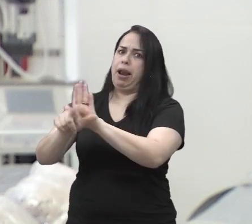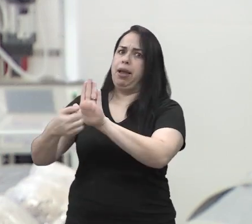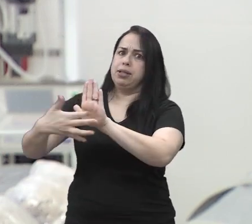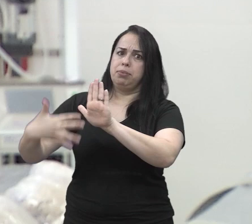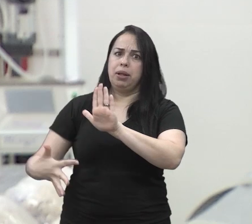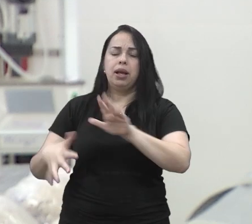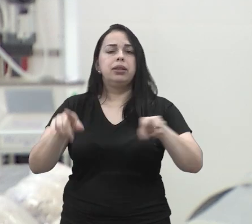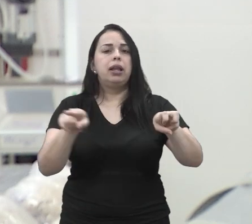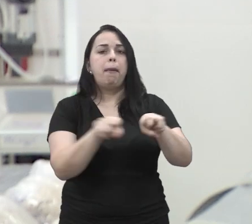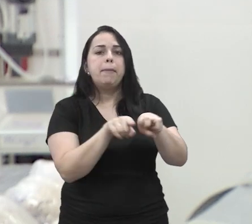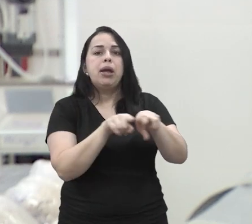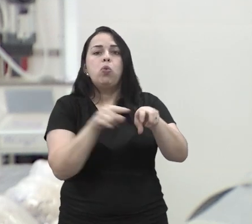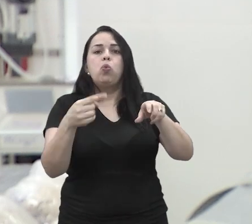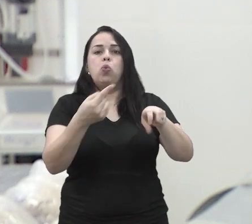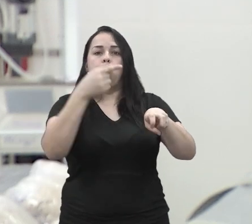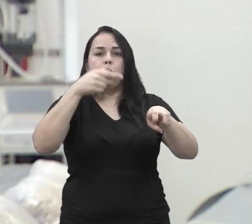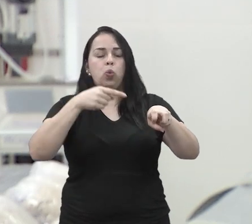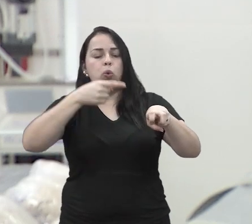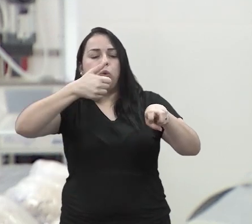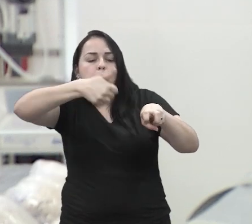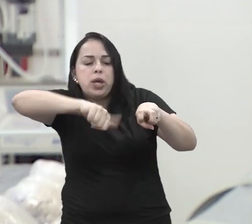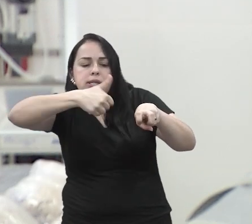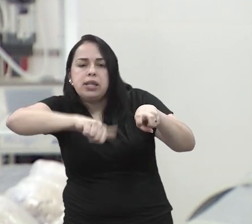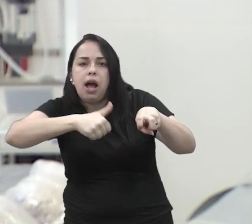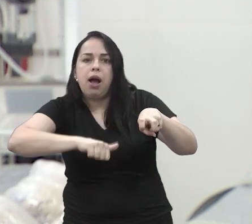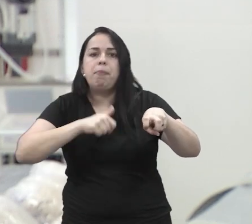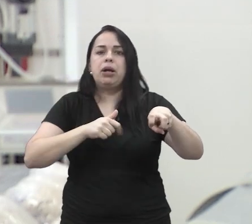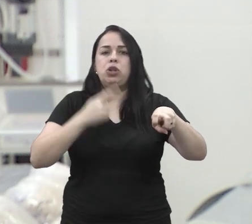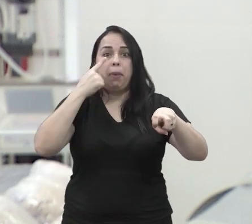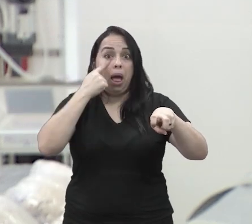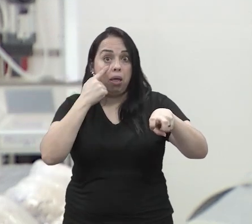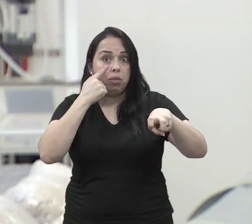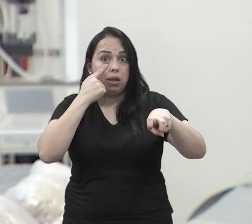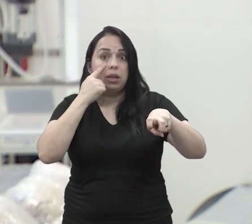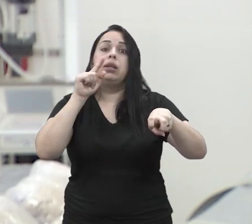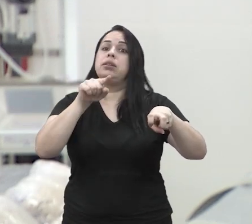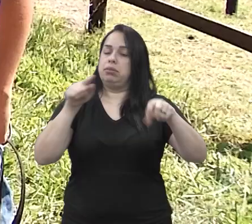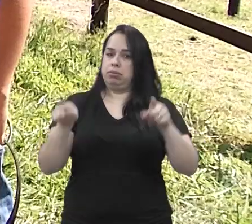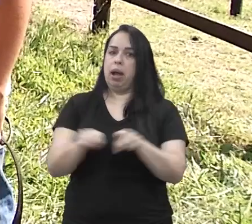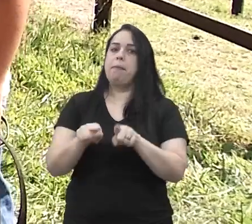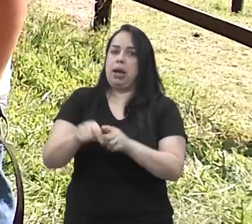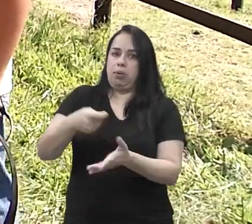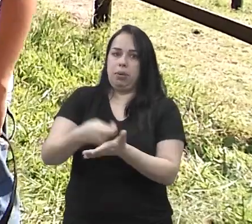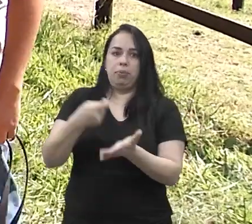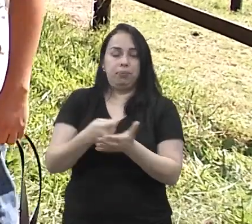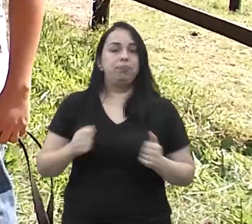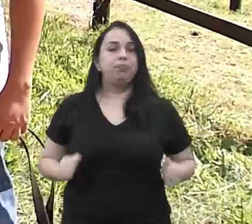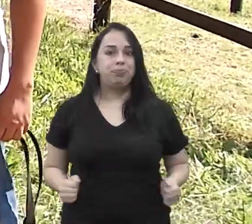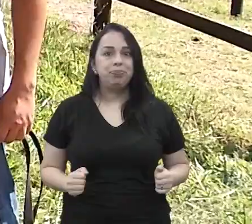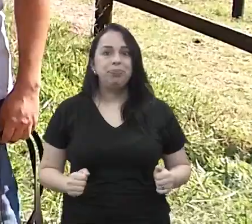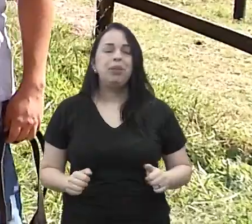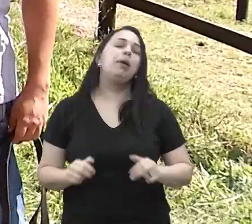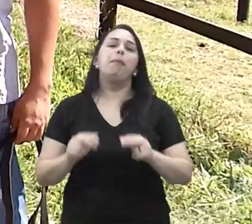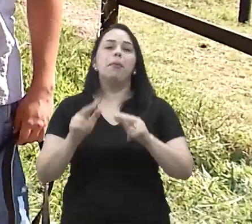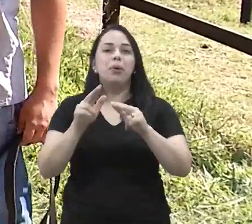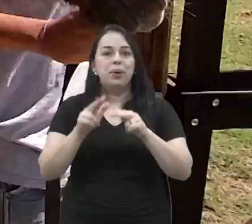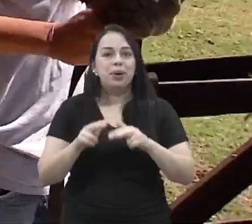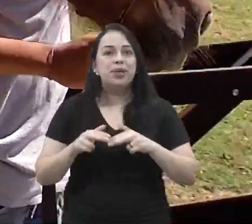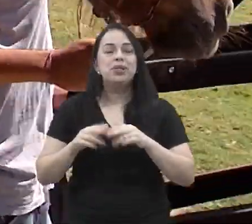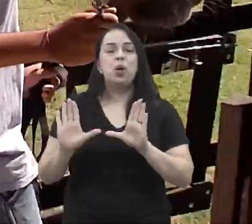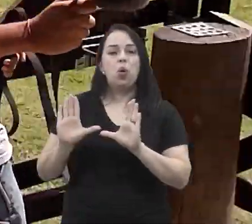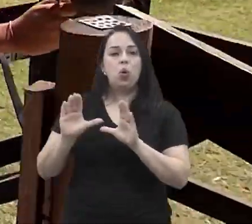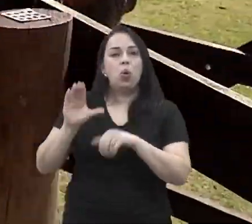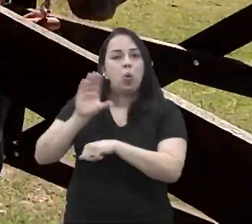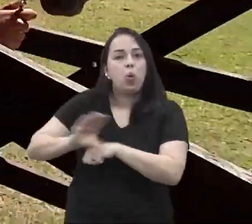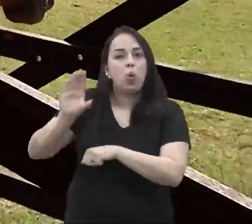lei. O exame de anemia infecciosa também é obrigatório. E a divulgação da lei vai ganhar um reforço.